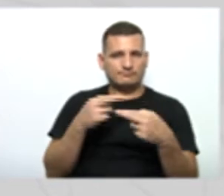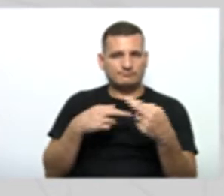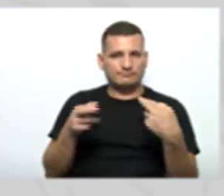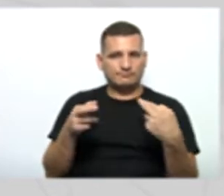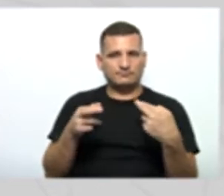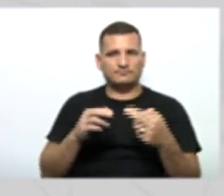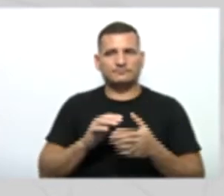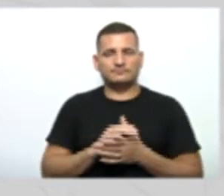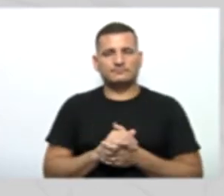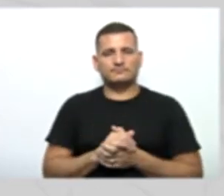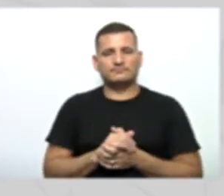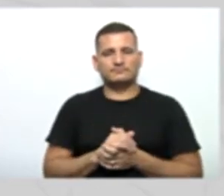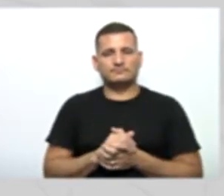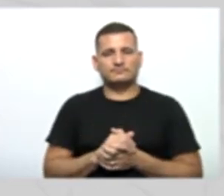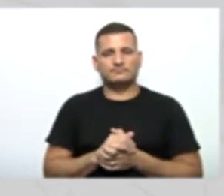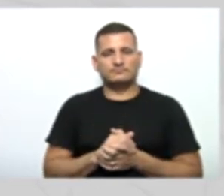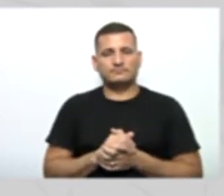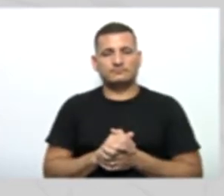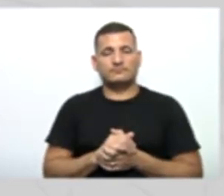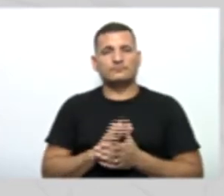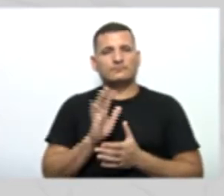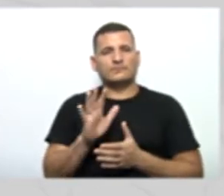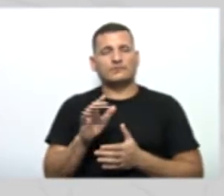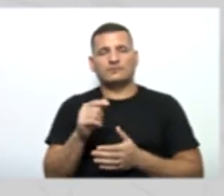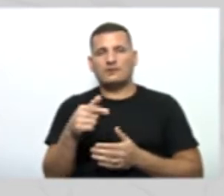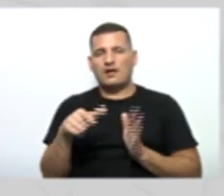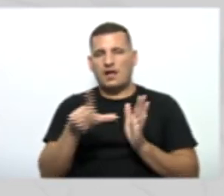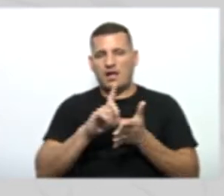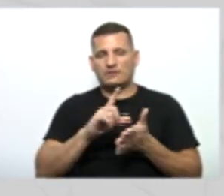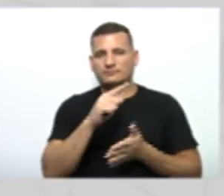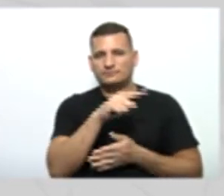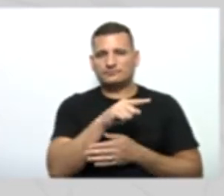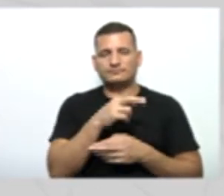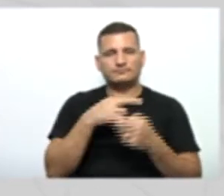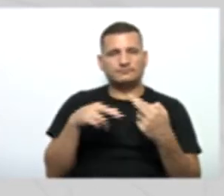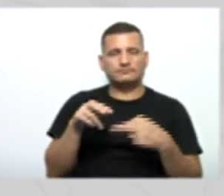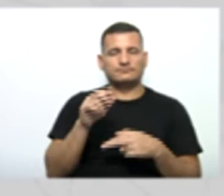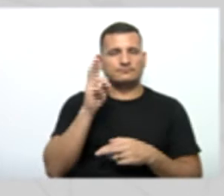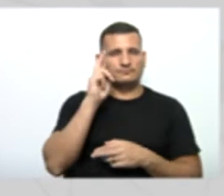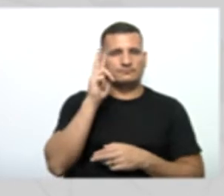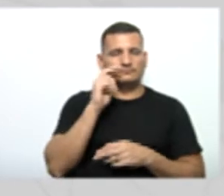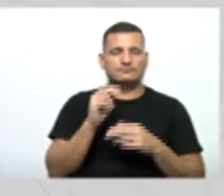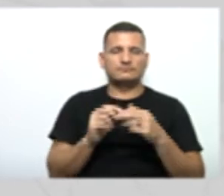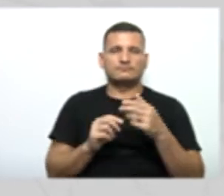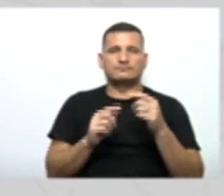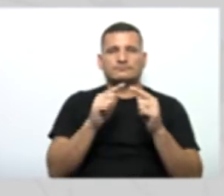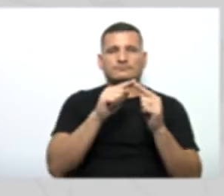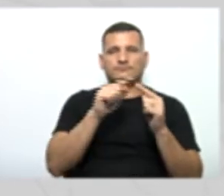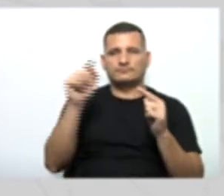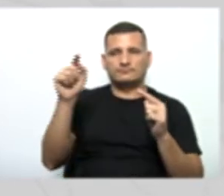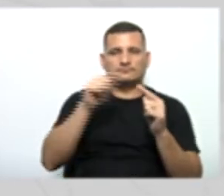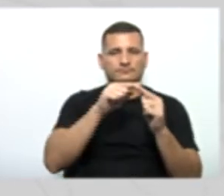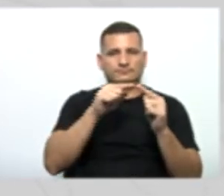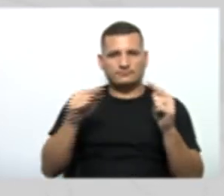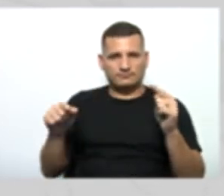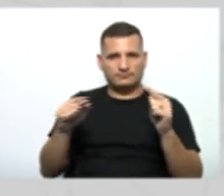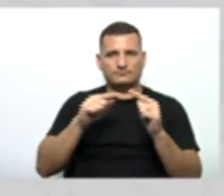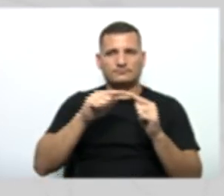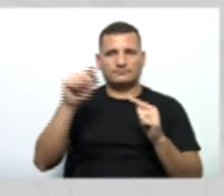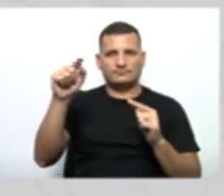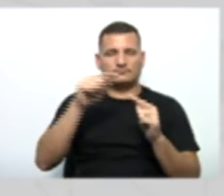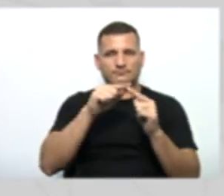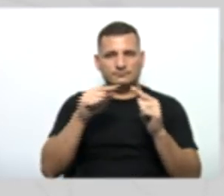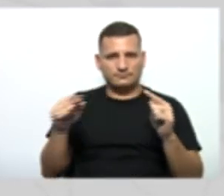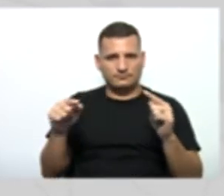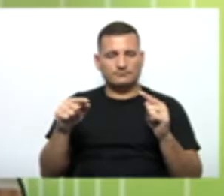relacionamentos. Lá, vocês se relacionavam, não é isso? Através de uma seta, para cima, para o lado. Aqui, gente, ó,